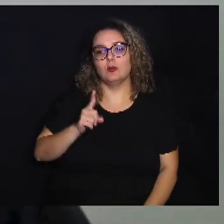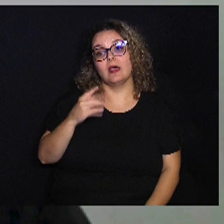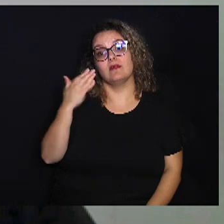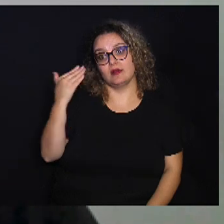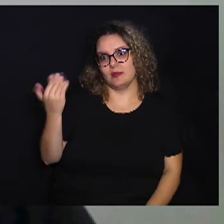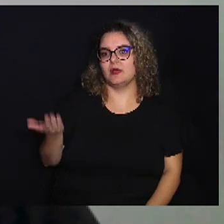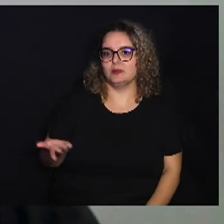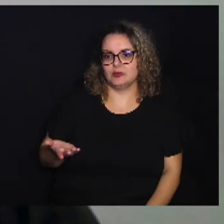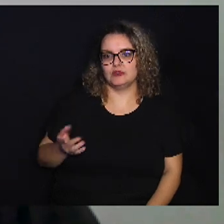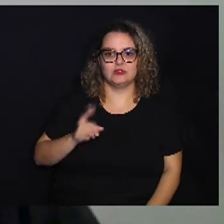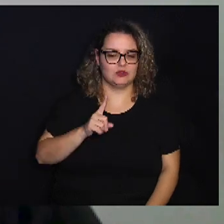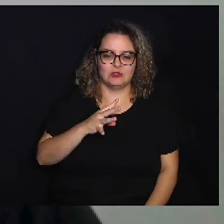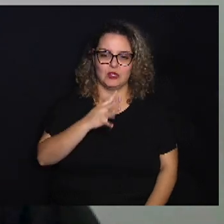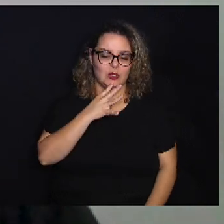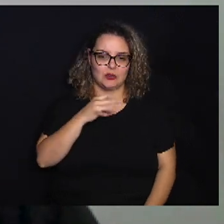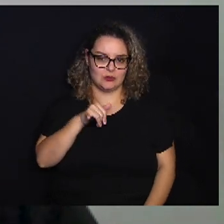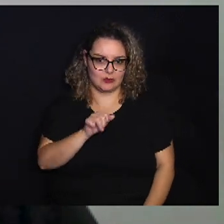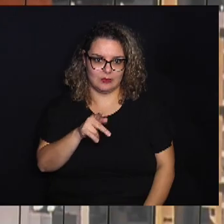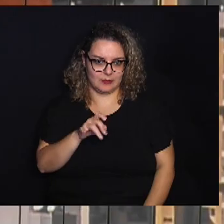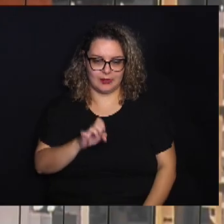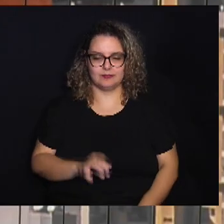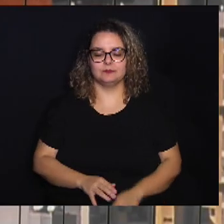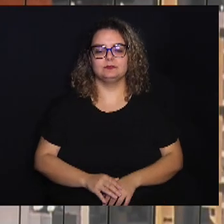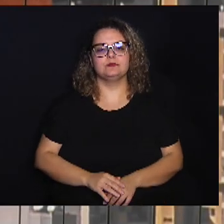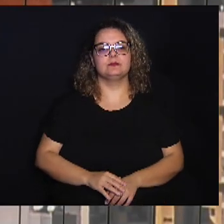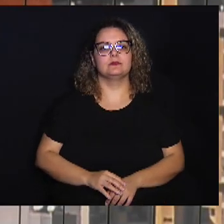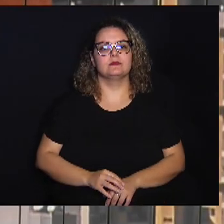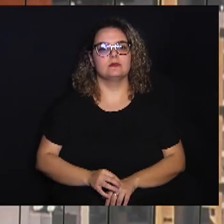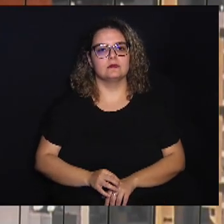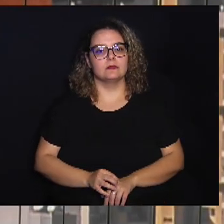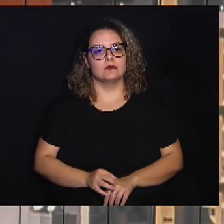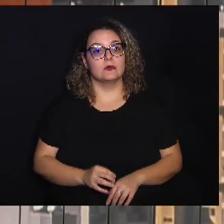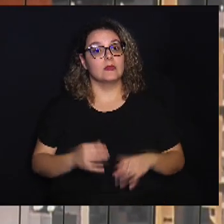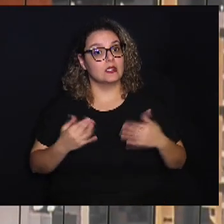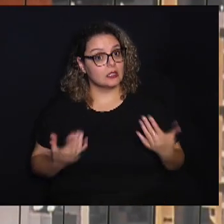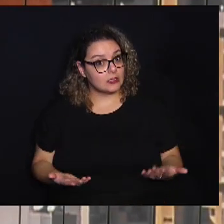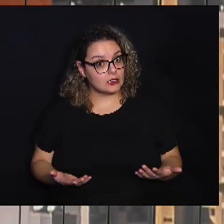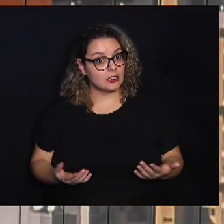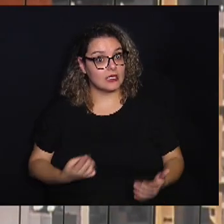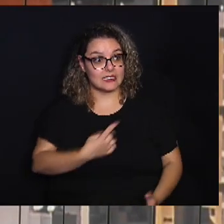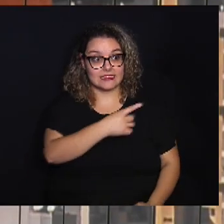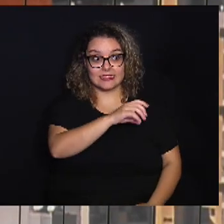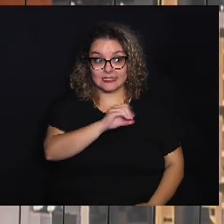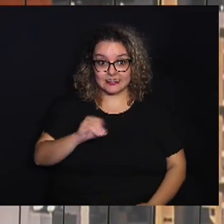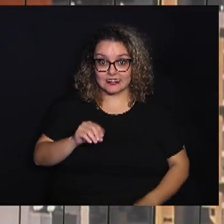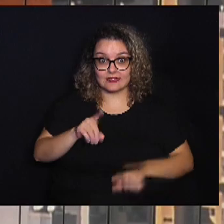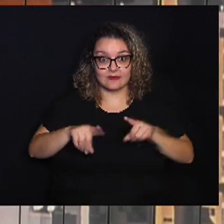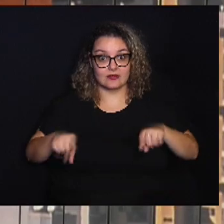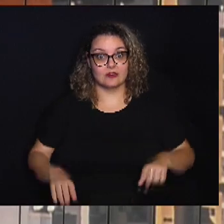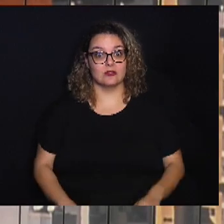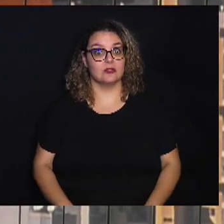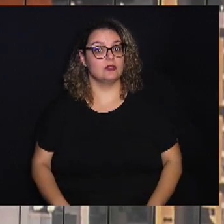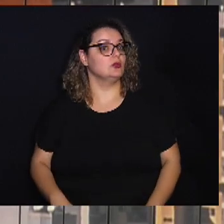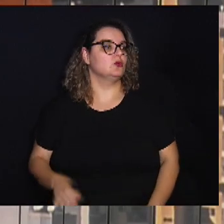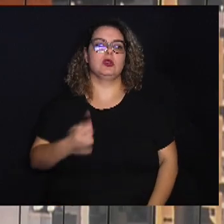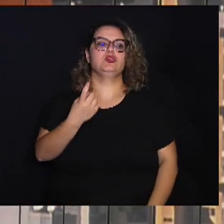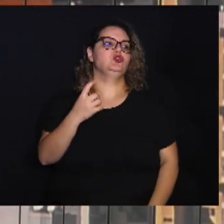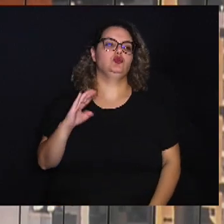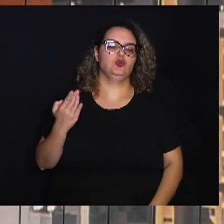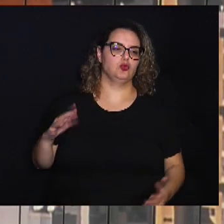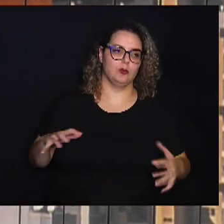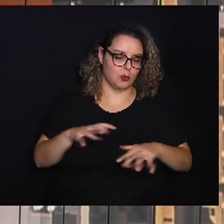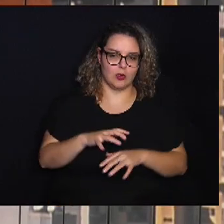são conhecidas como ipê. Então, ele não é... essas 100 variações, elas não são de um único bioma?